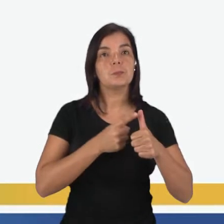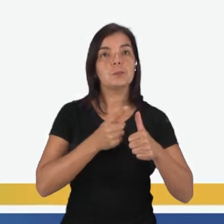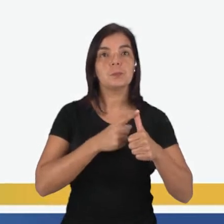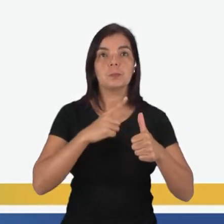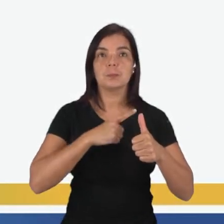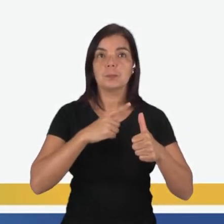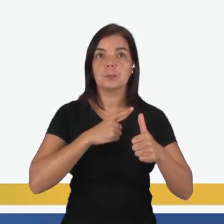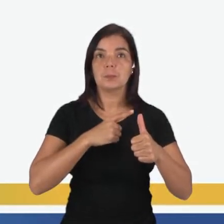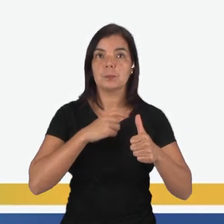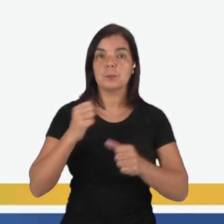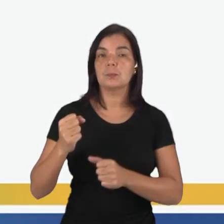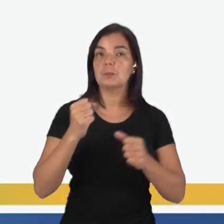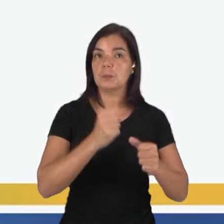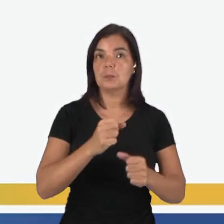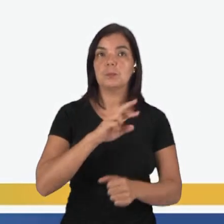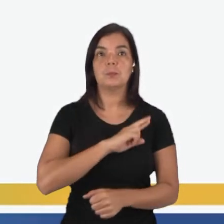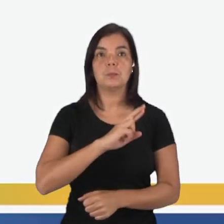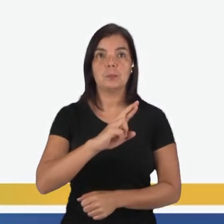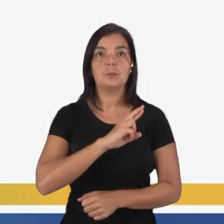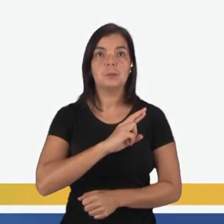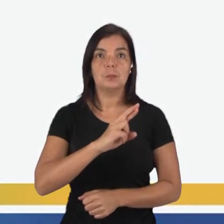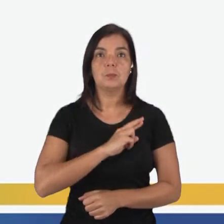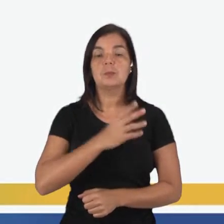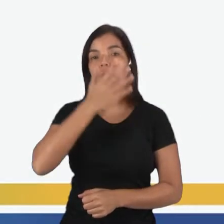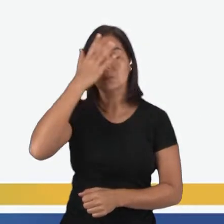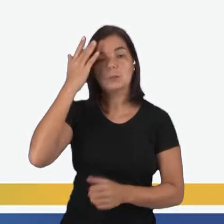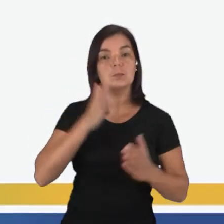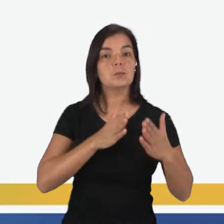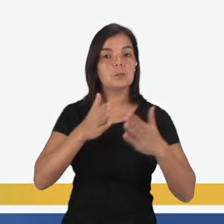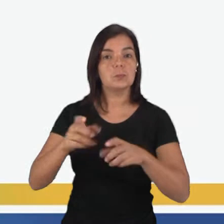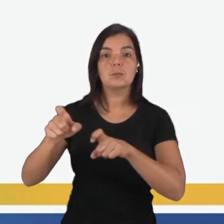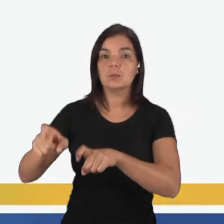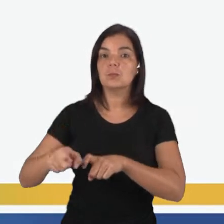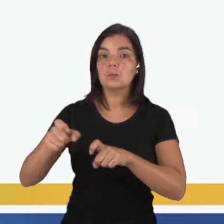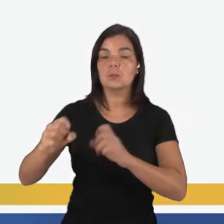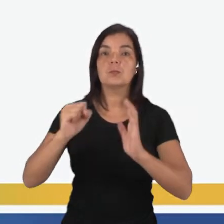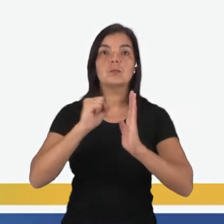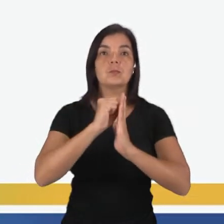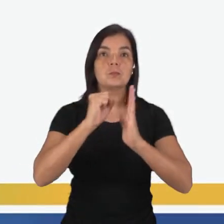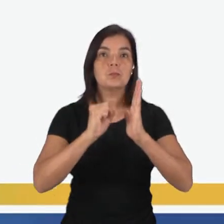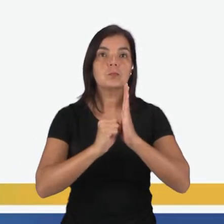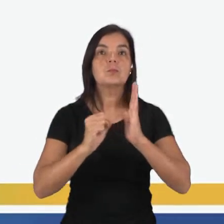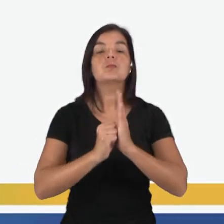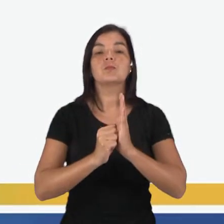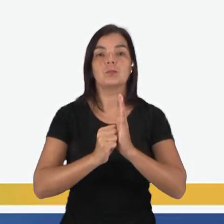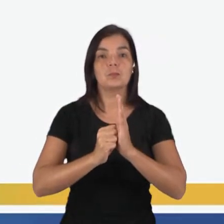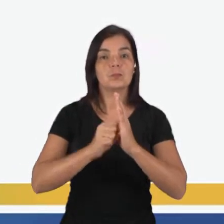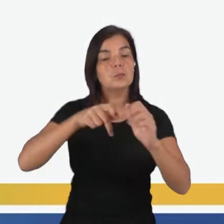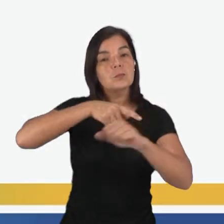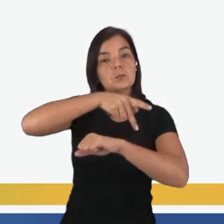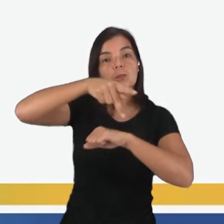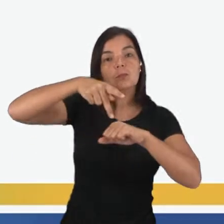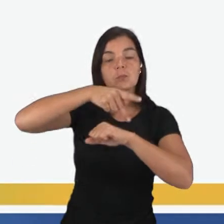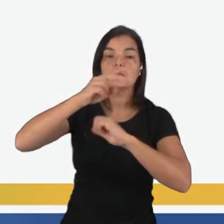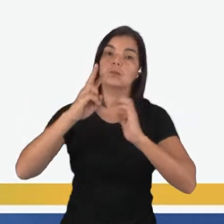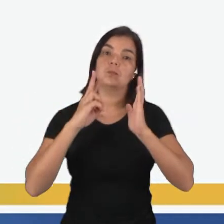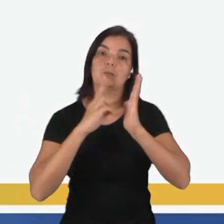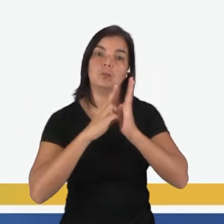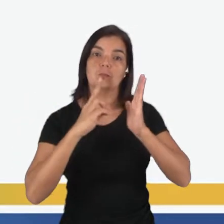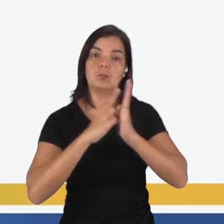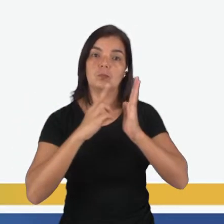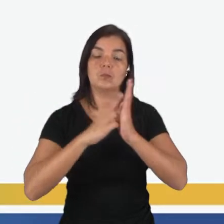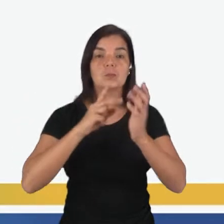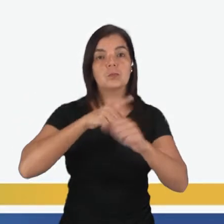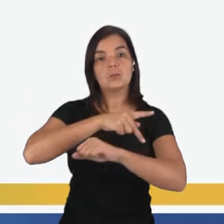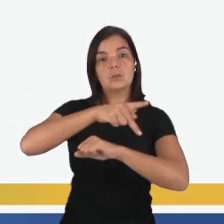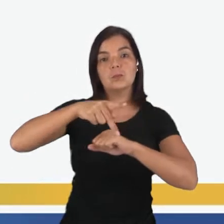vamos ter imposição da religião dos colonizadores, né? No caso, sobre as nações, né? As nações indígenas ou as